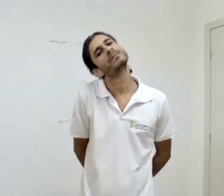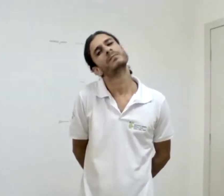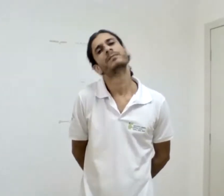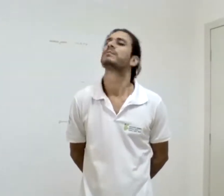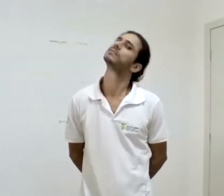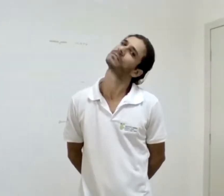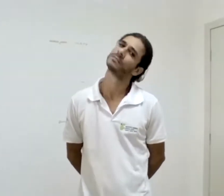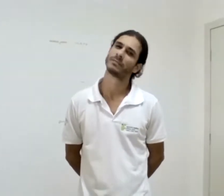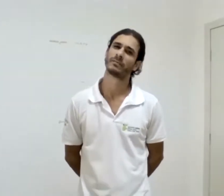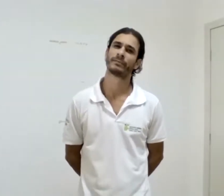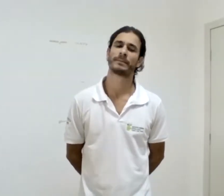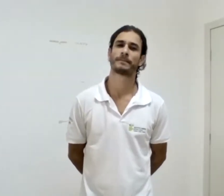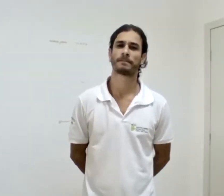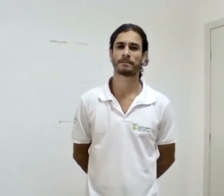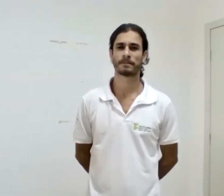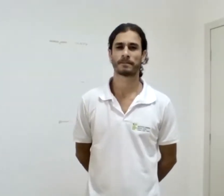carregar, enfim.